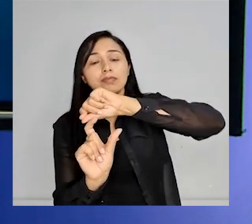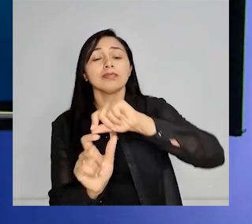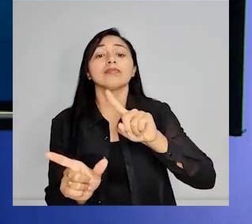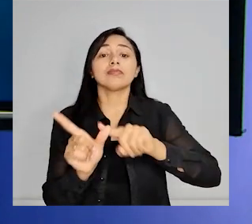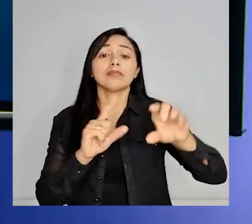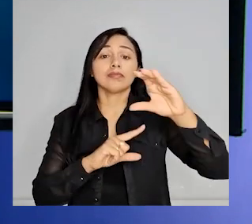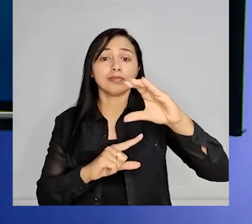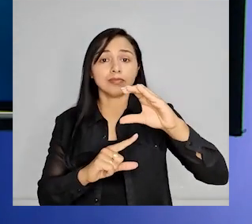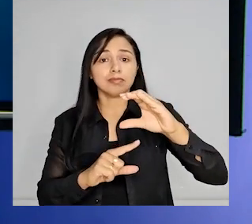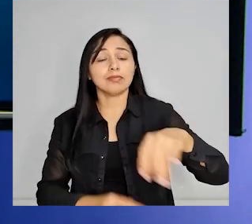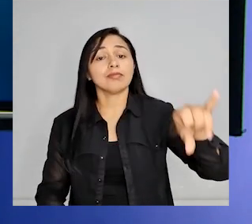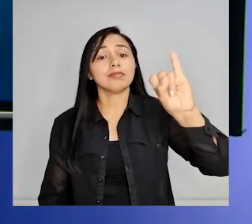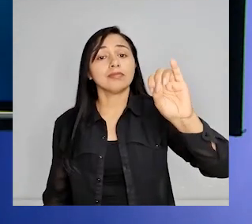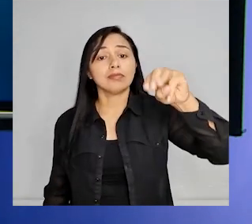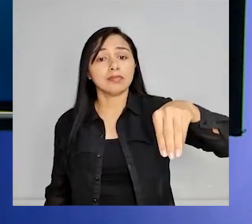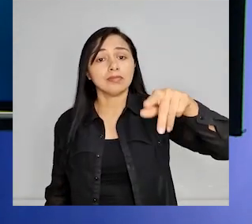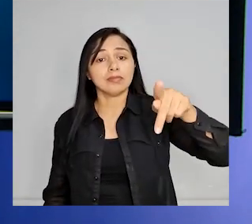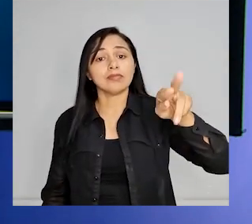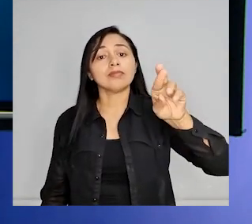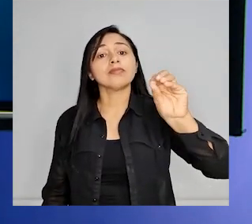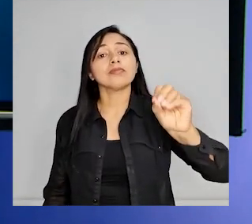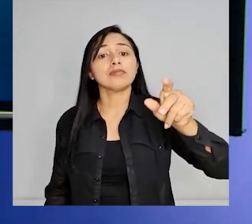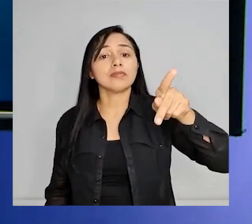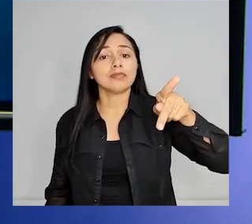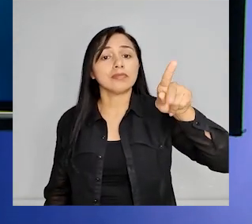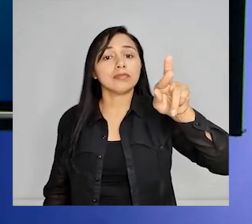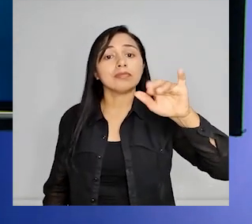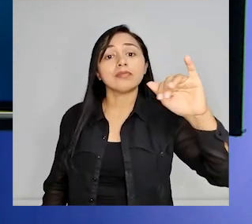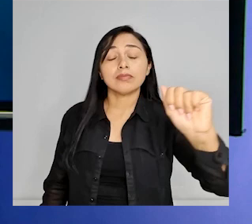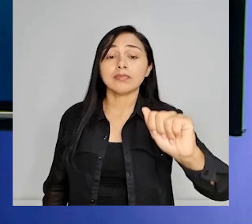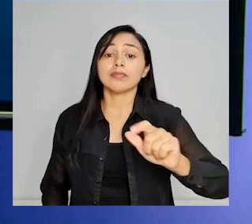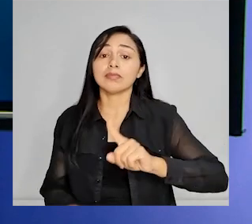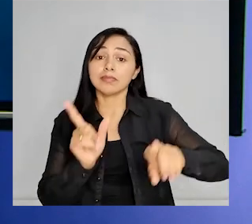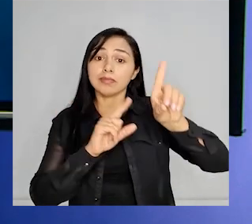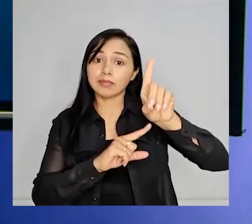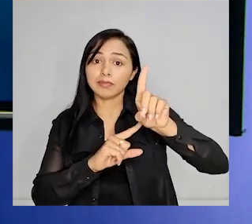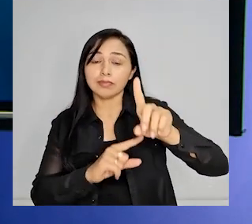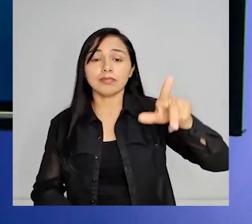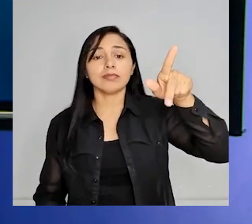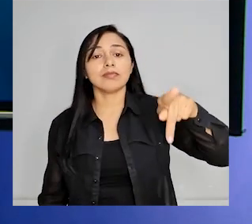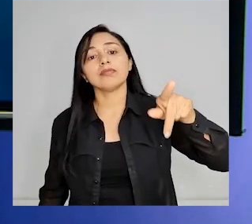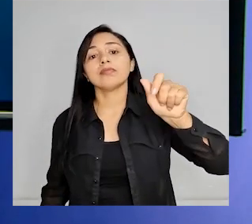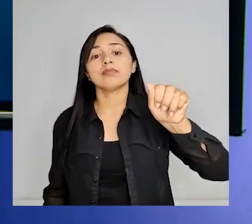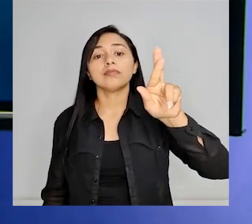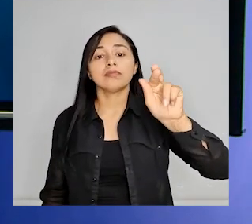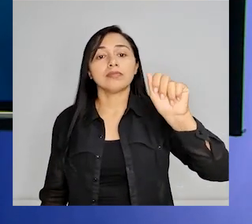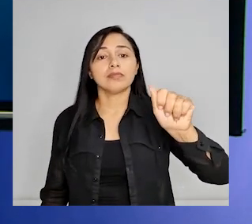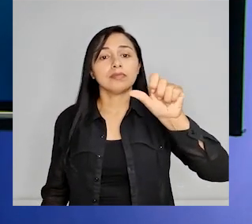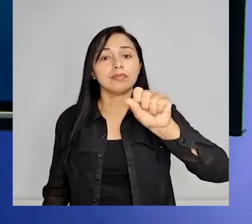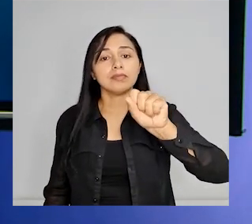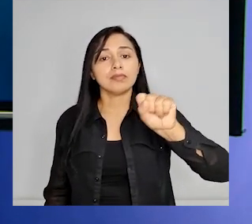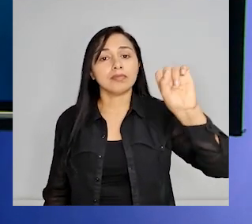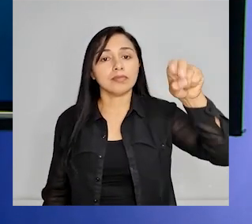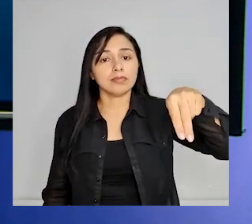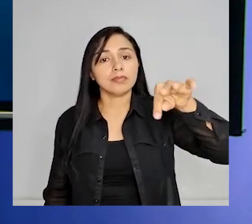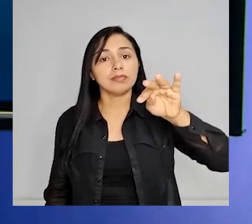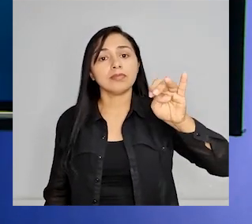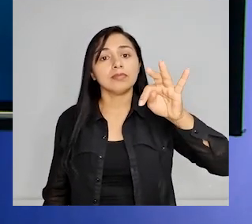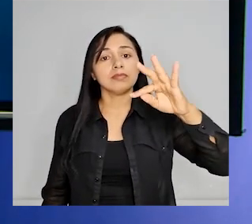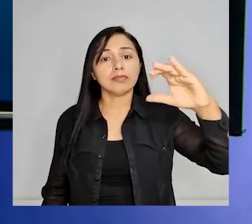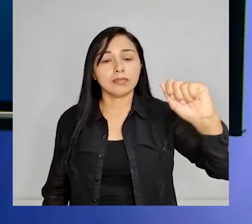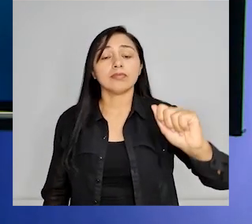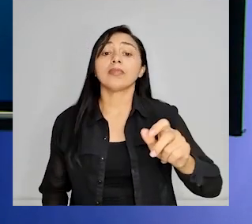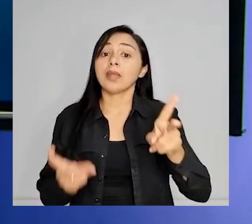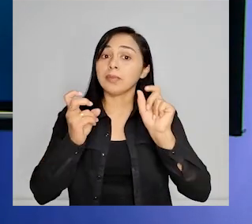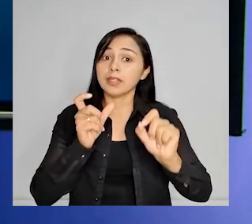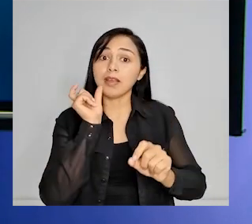D, parasintética. Gente, a palavra igualado vem da palavra igual. E vocês viram que foi